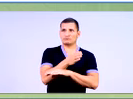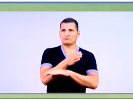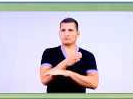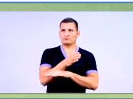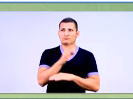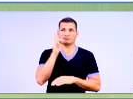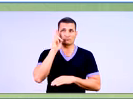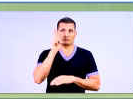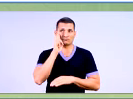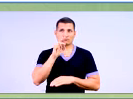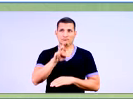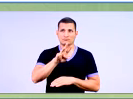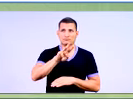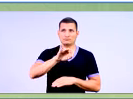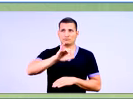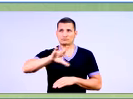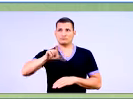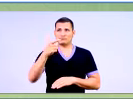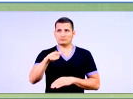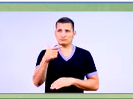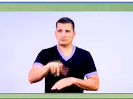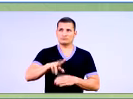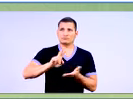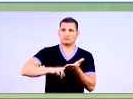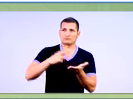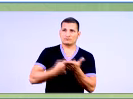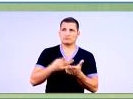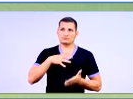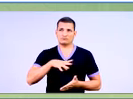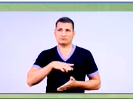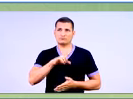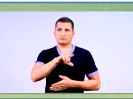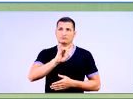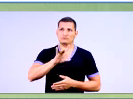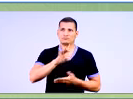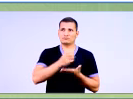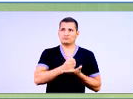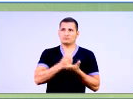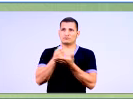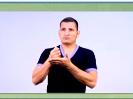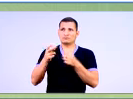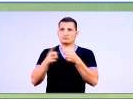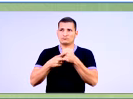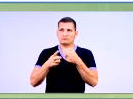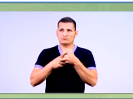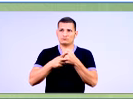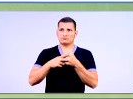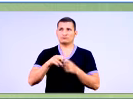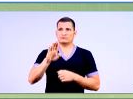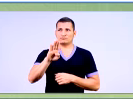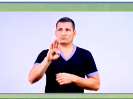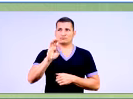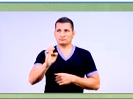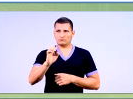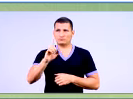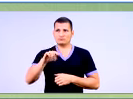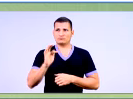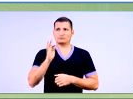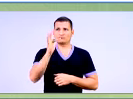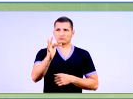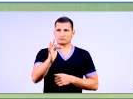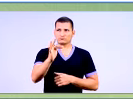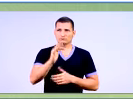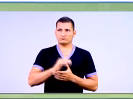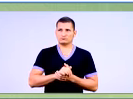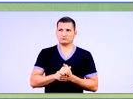que o will não tem tradução em português. Ele é apenas para fazer com que o verbo, no caso aqui, be, fique no futuro.